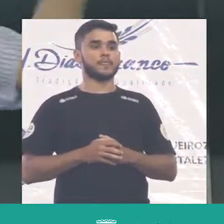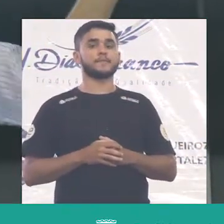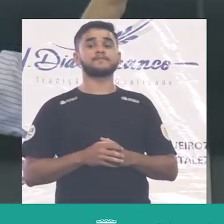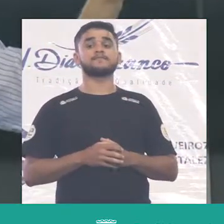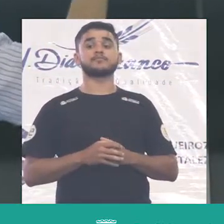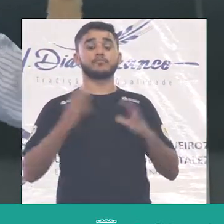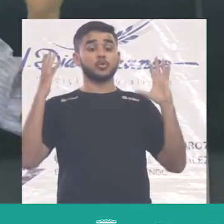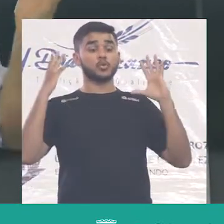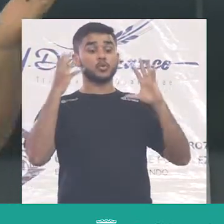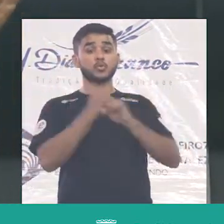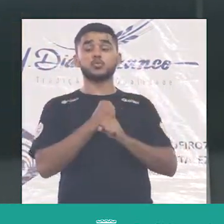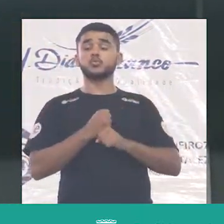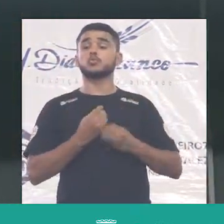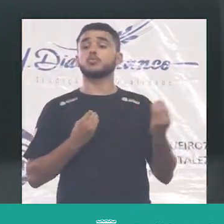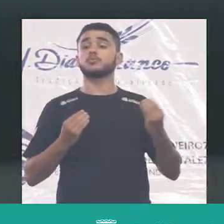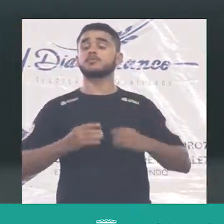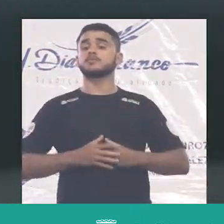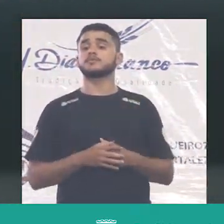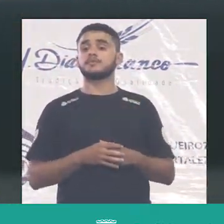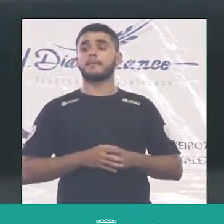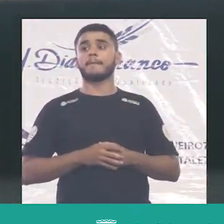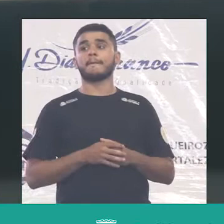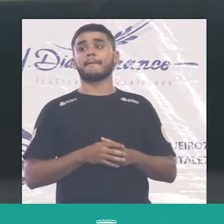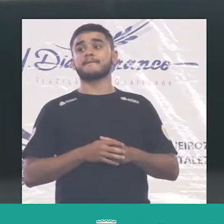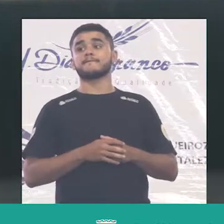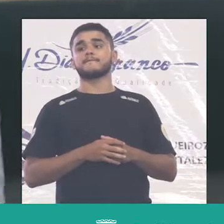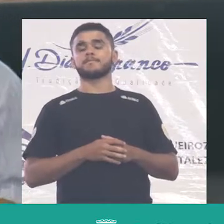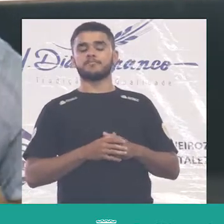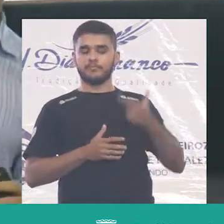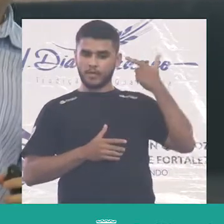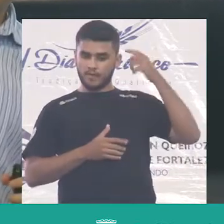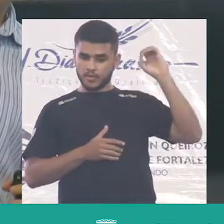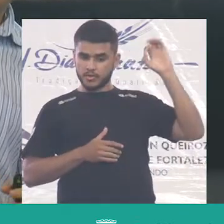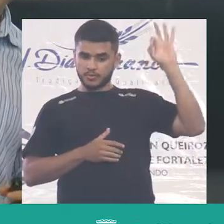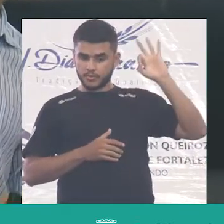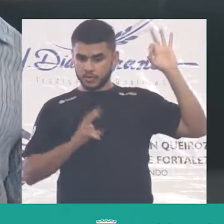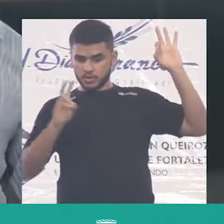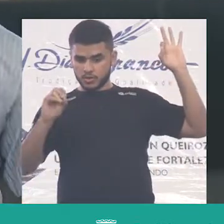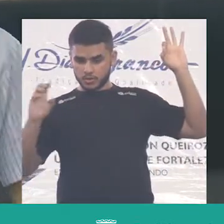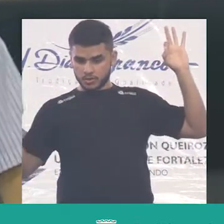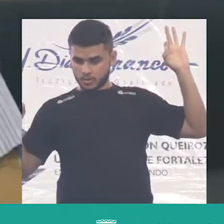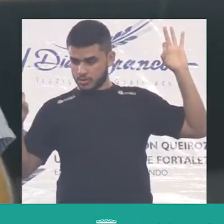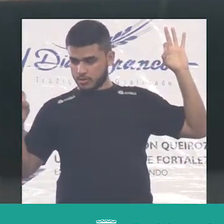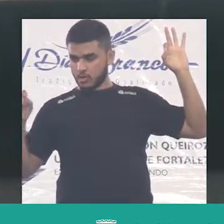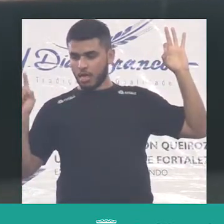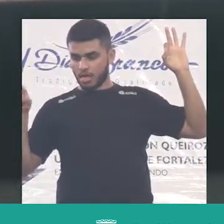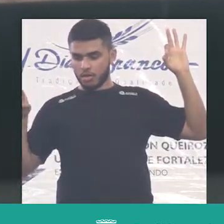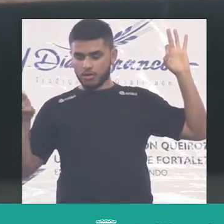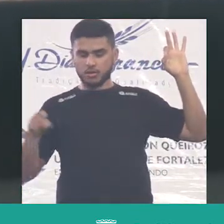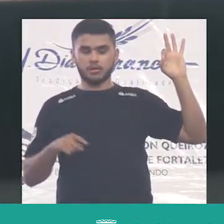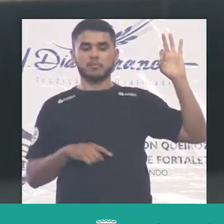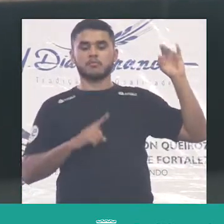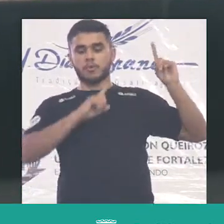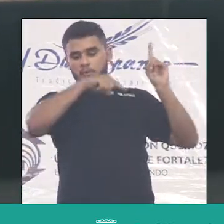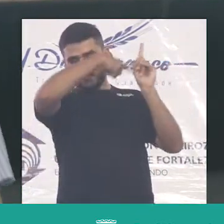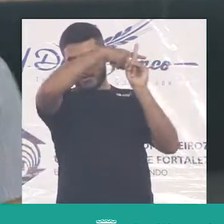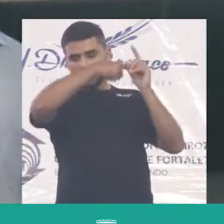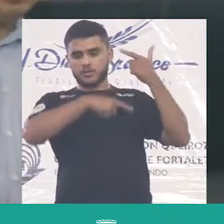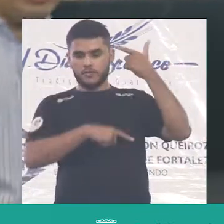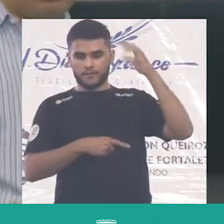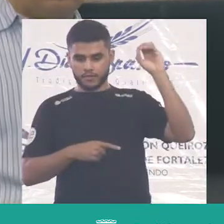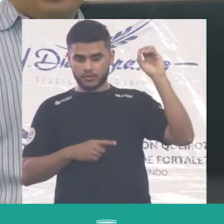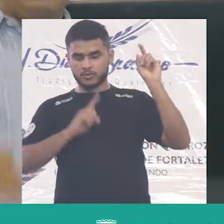Qual o volume inteiro que tem nessa figura? Se para 20% faltam 500 baldes, para